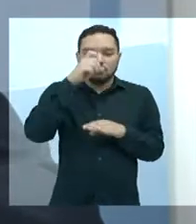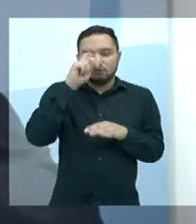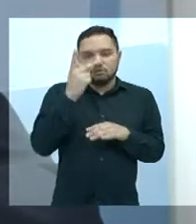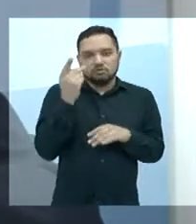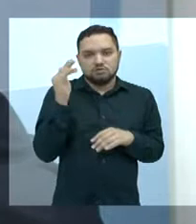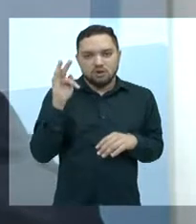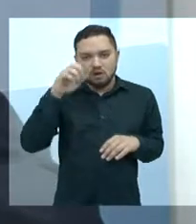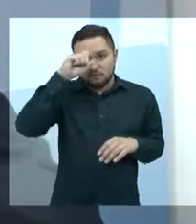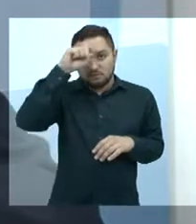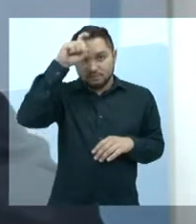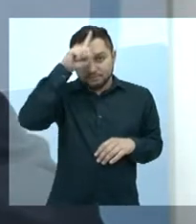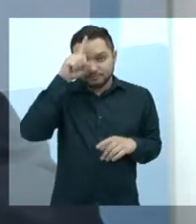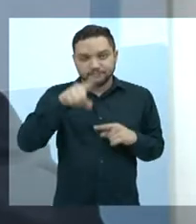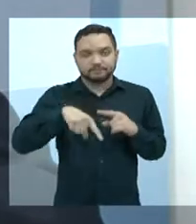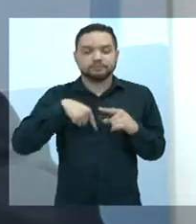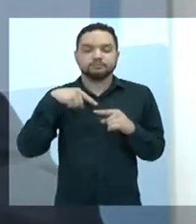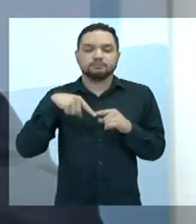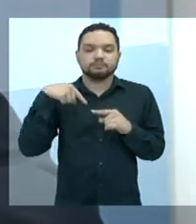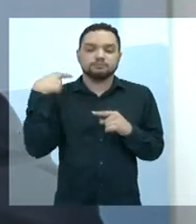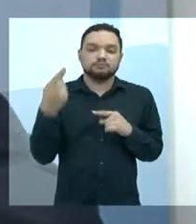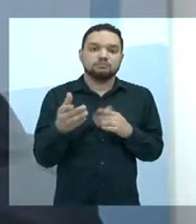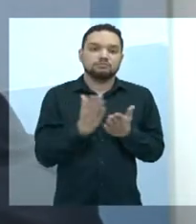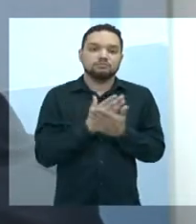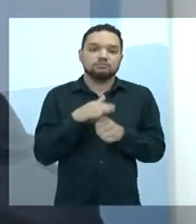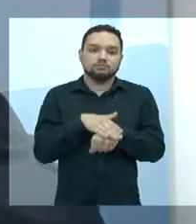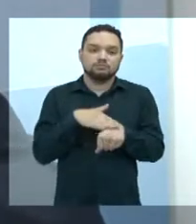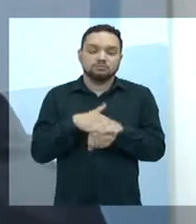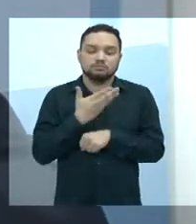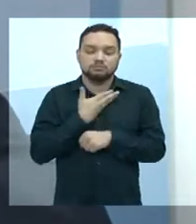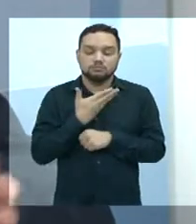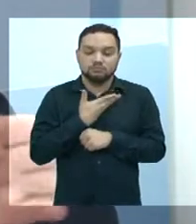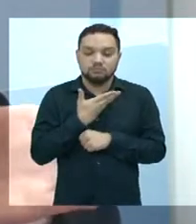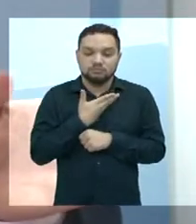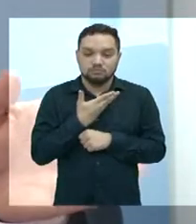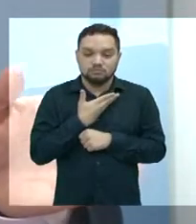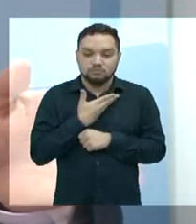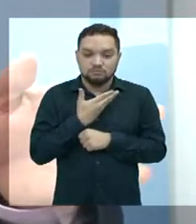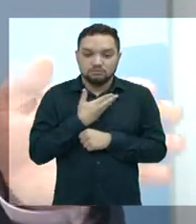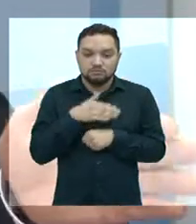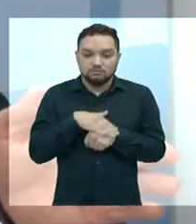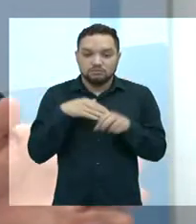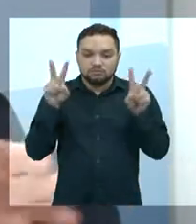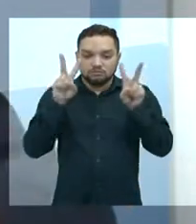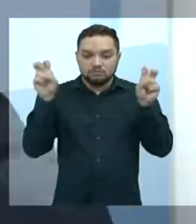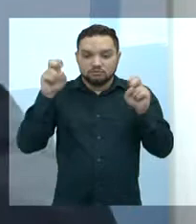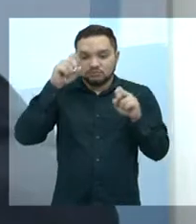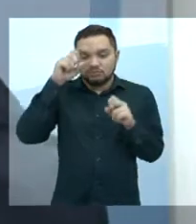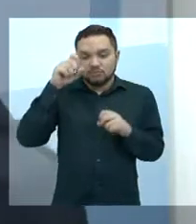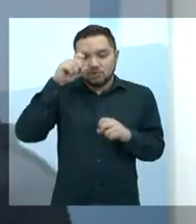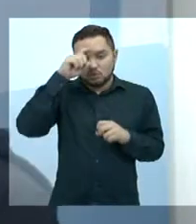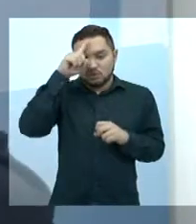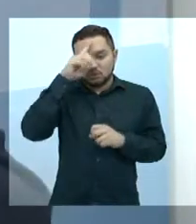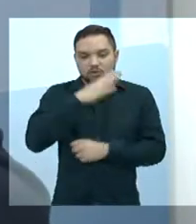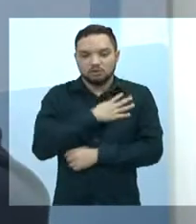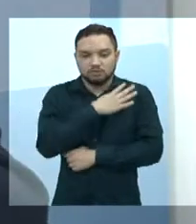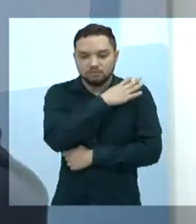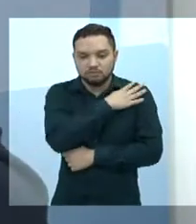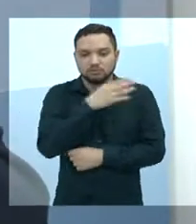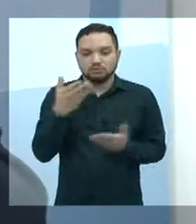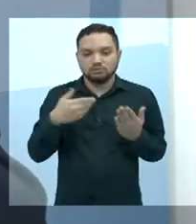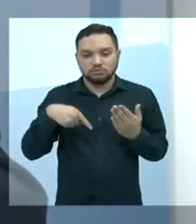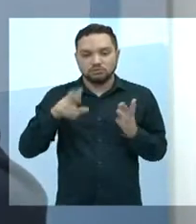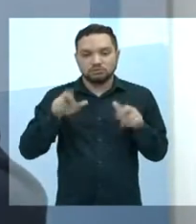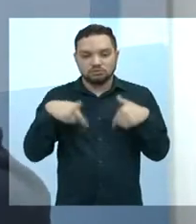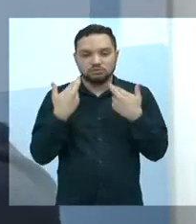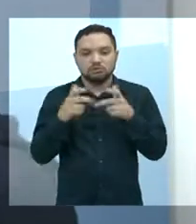Depois estive conversando com alguns amigos meus para tratar de um assunto do Hospital Militar. Hoje já estive numa reunião